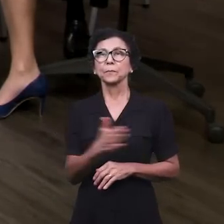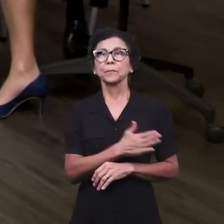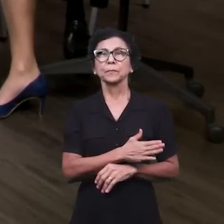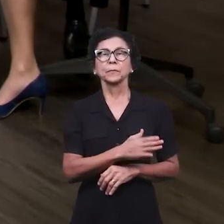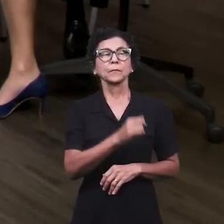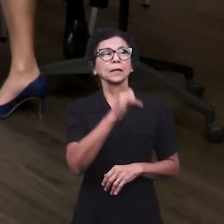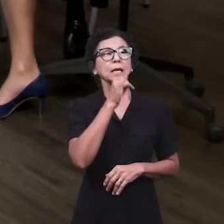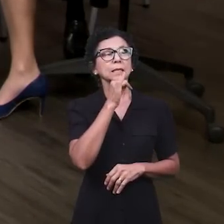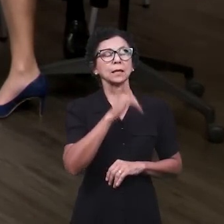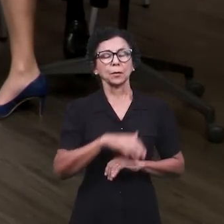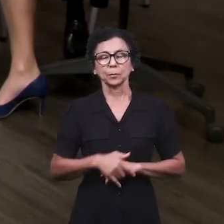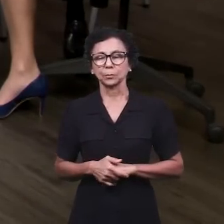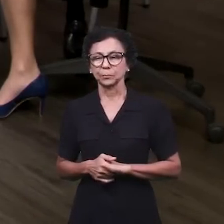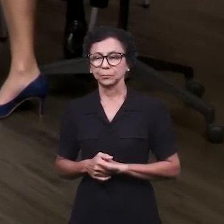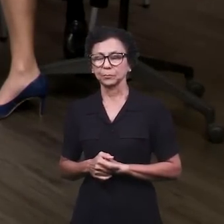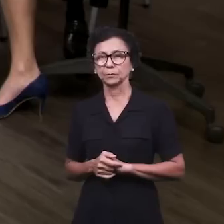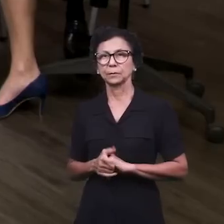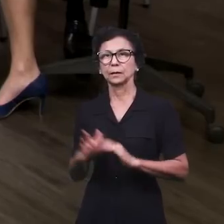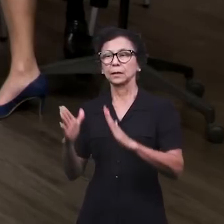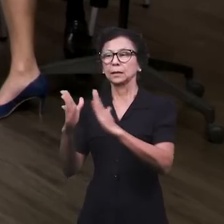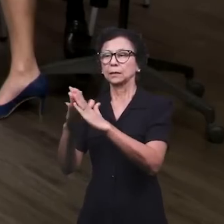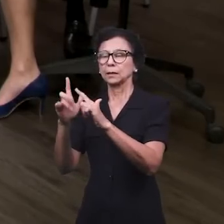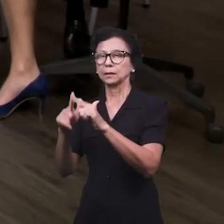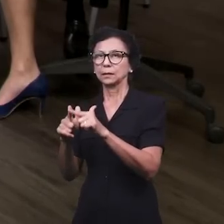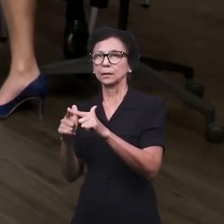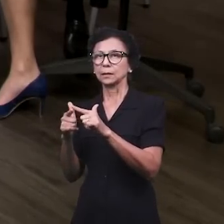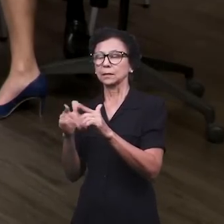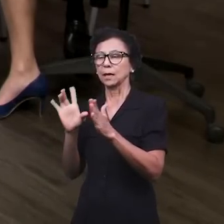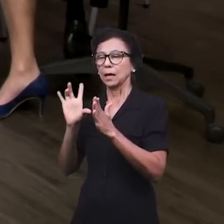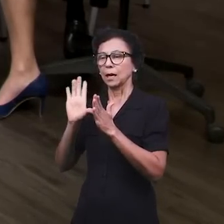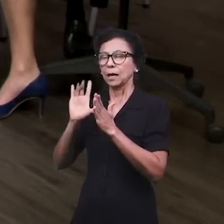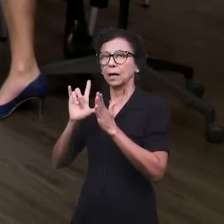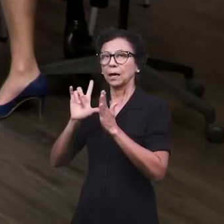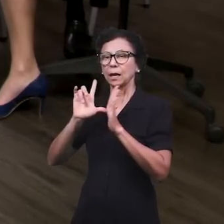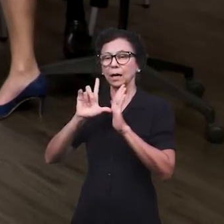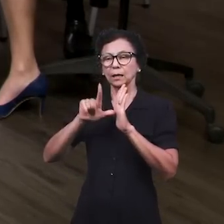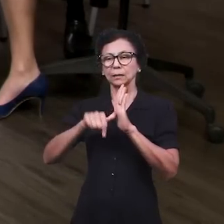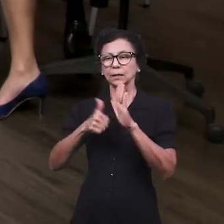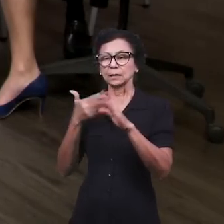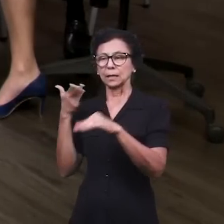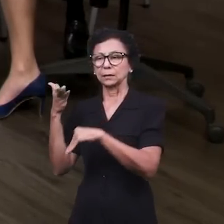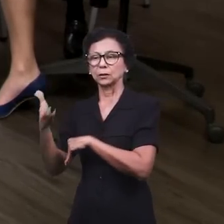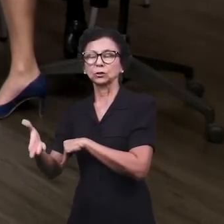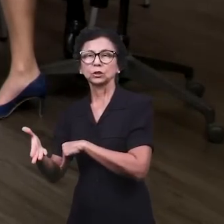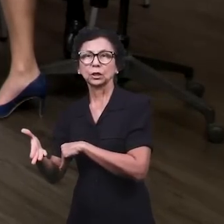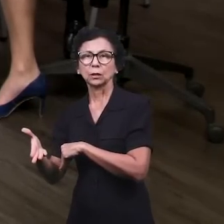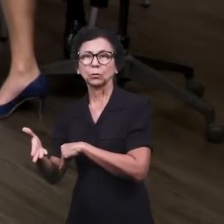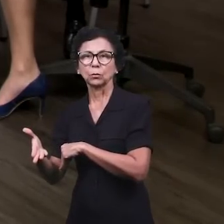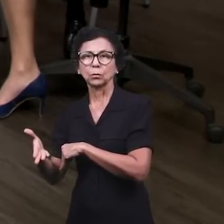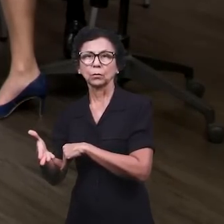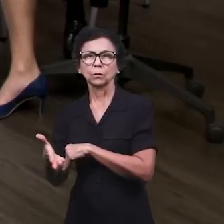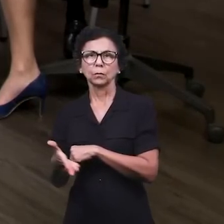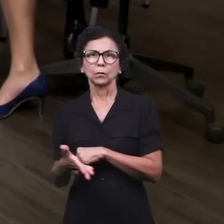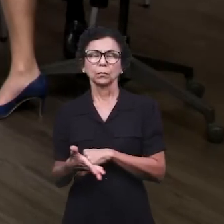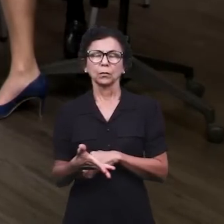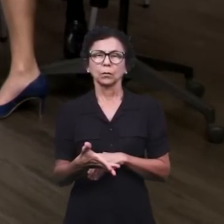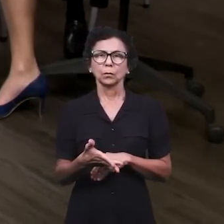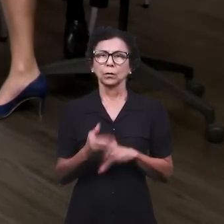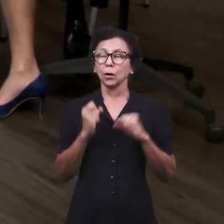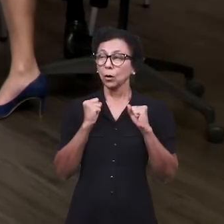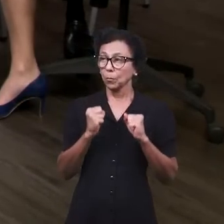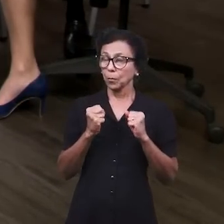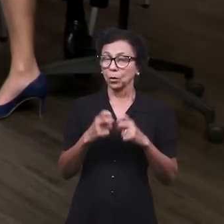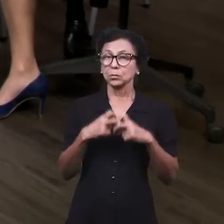eu, por exemplo, chegar atrasada na igreja, por algum tipo de trabalho ou algo assim, eu ainda devo fazer o clamor no meu coração? Pode, sem problema